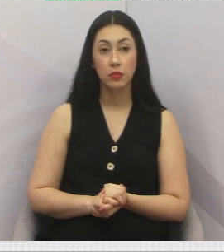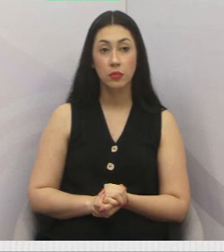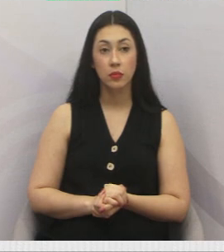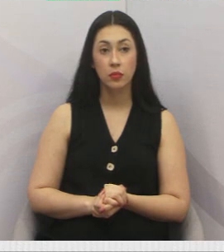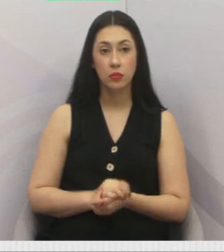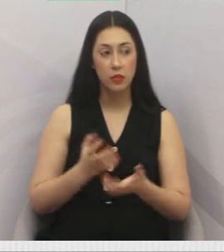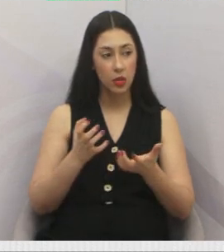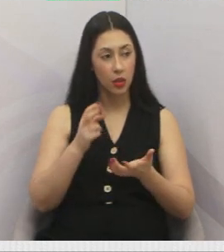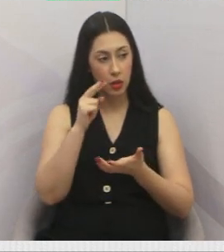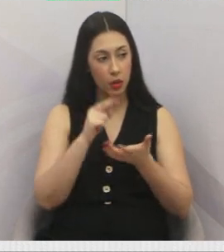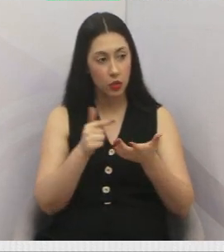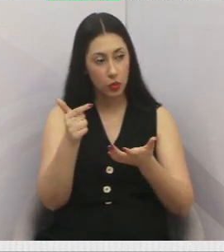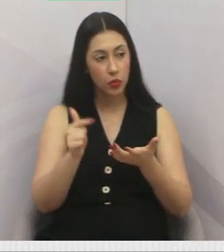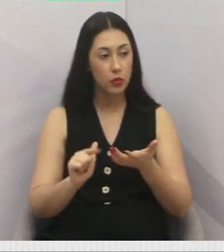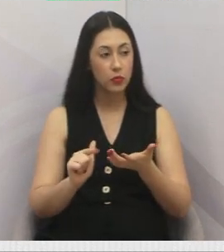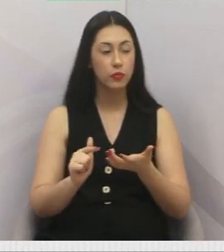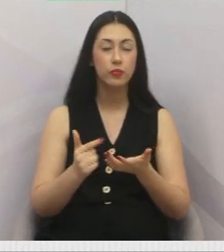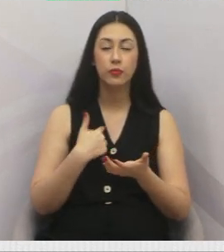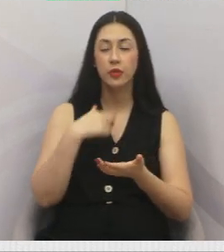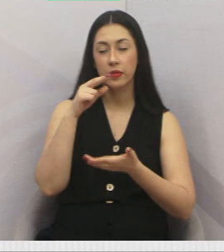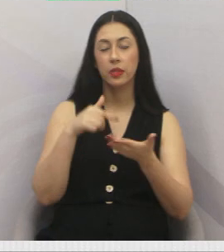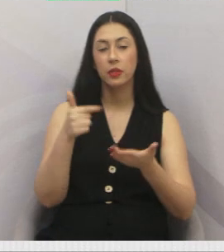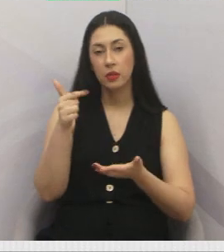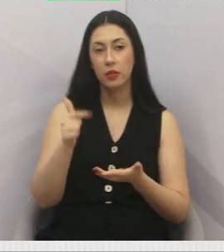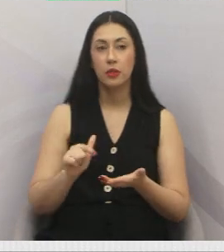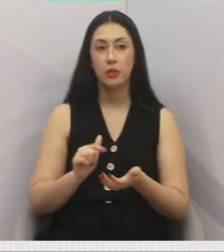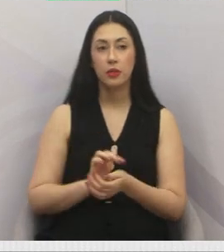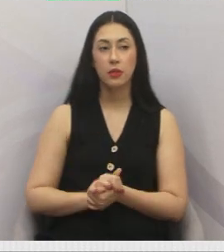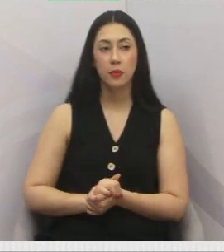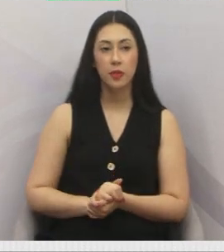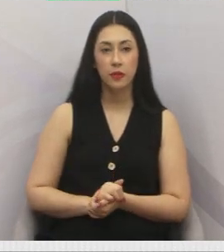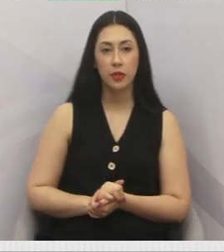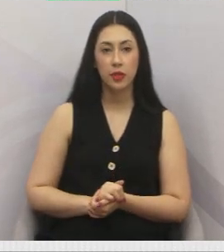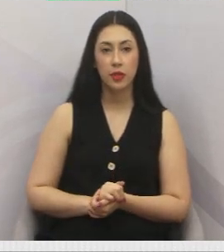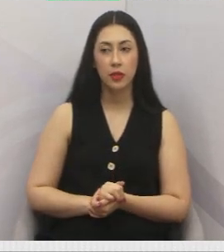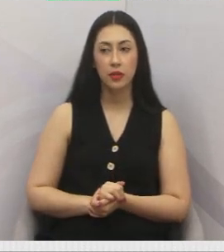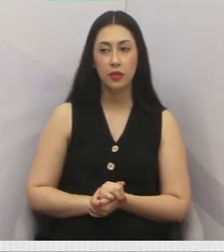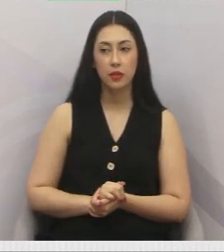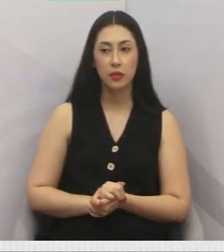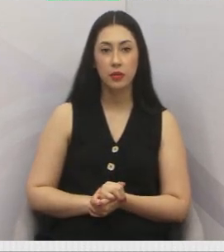Quer que eu repita? Eu vou repetir esse voto, tá, gente? Vou repetir, do começo.